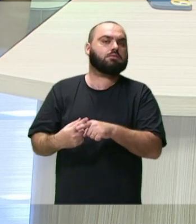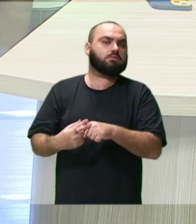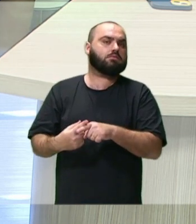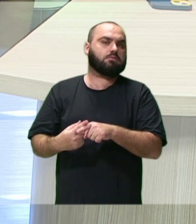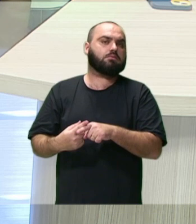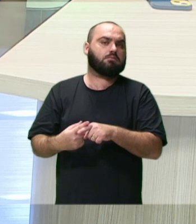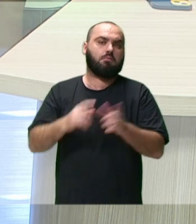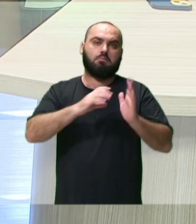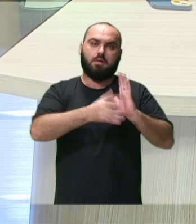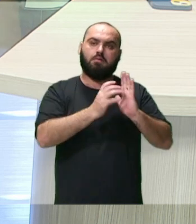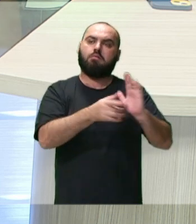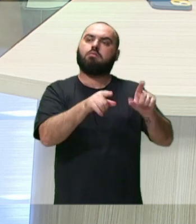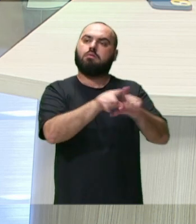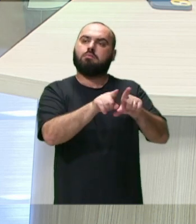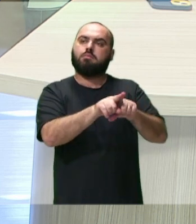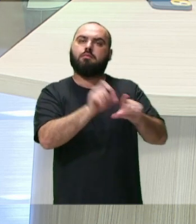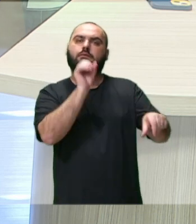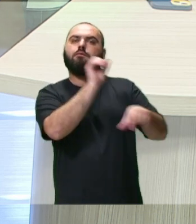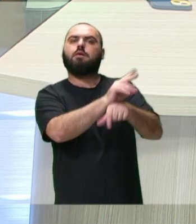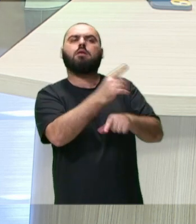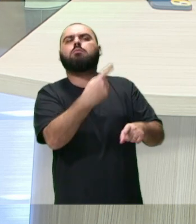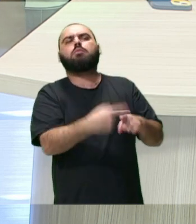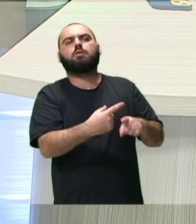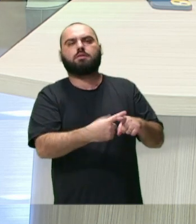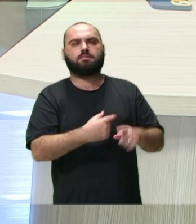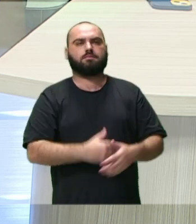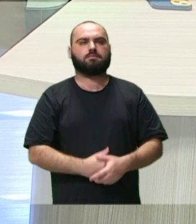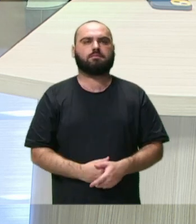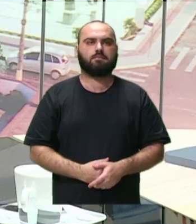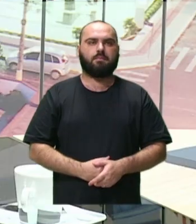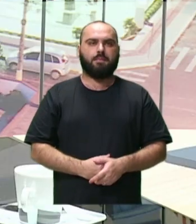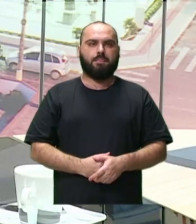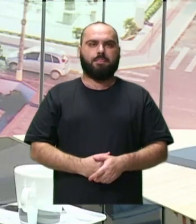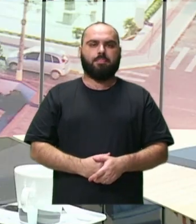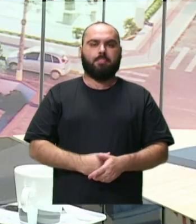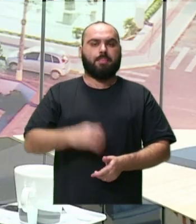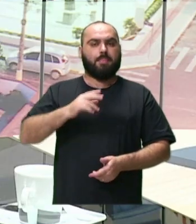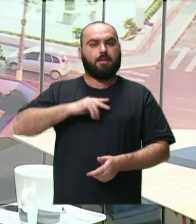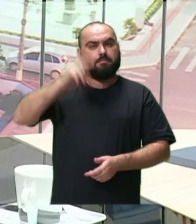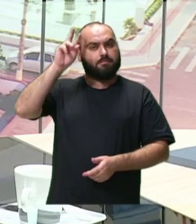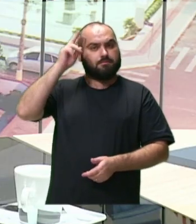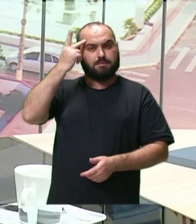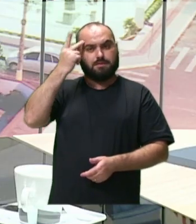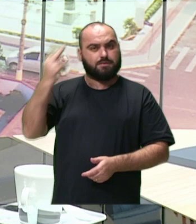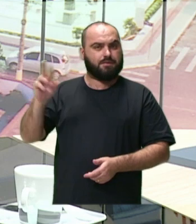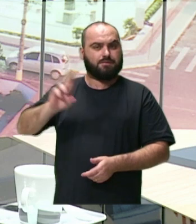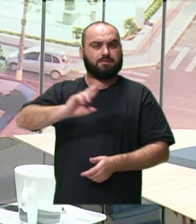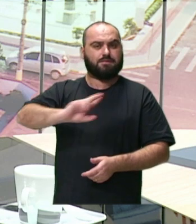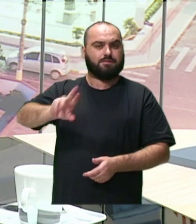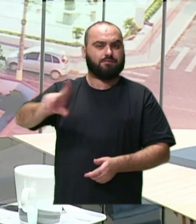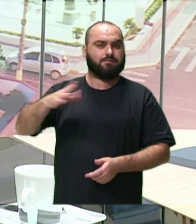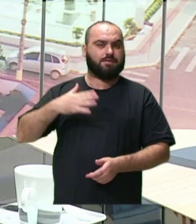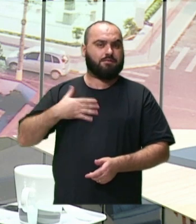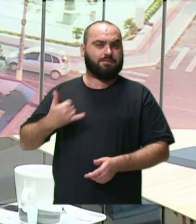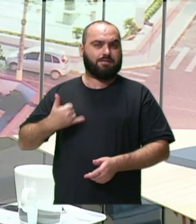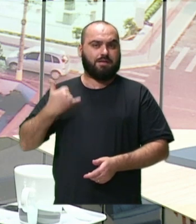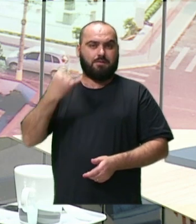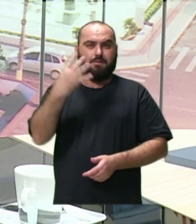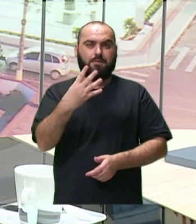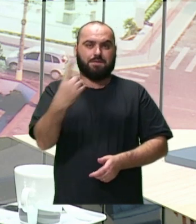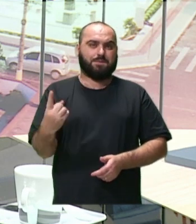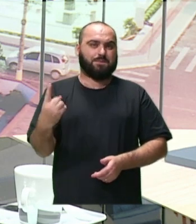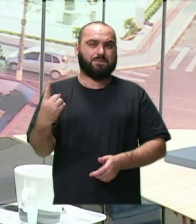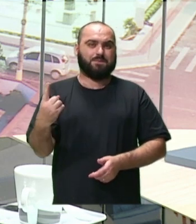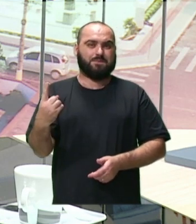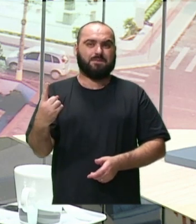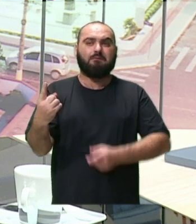também partidária, né? Concorrer a cargos? Eu sei que a minha história é diferente das demais, porque eu já tenho 41 anos e não se falava